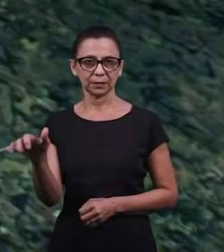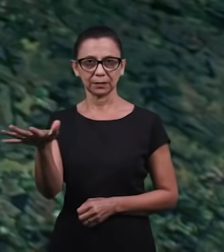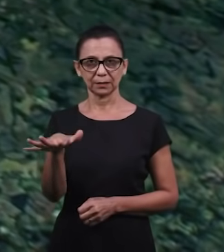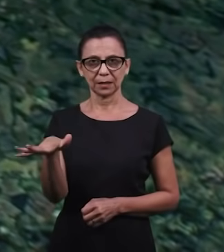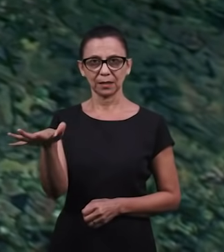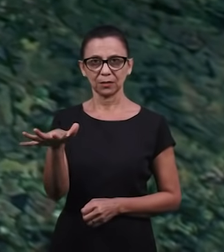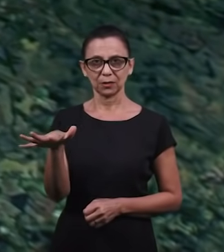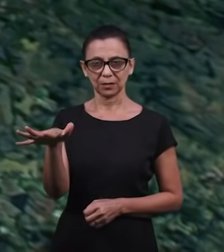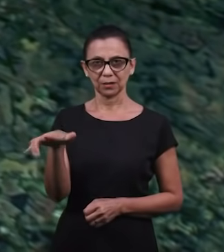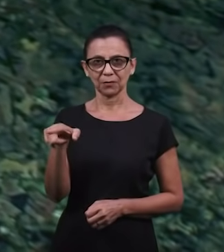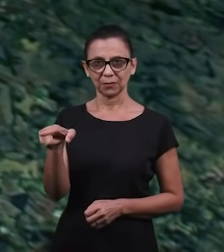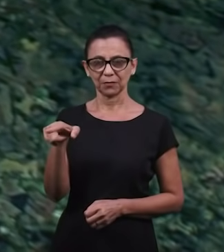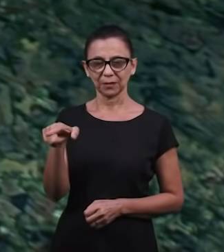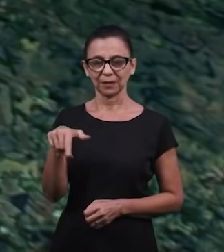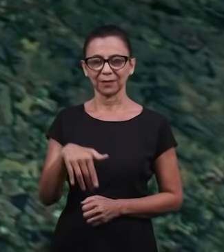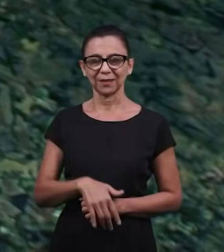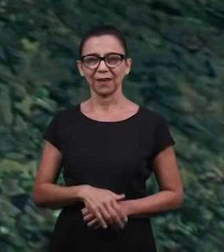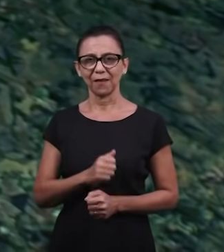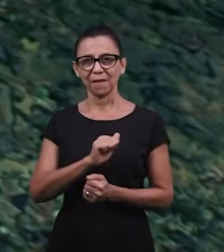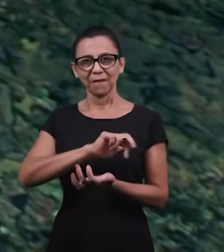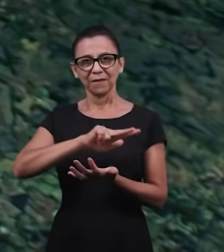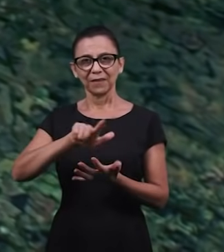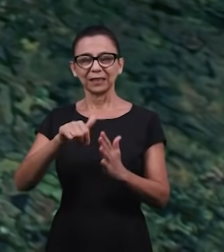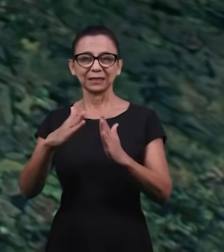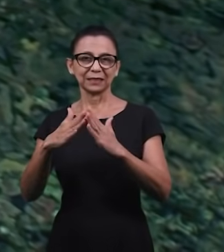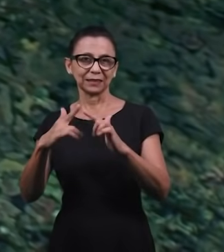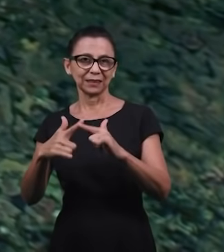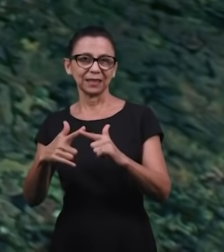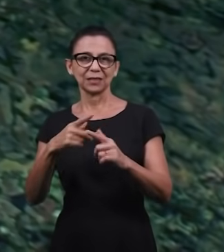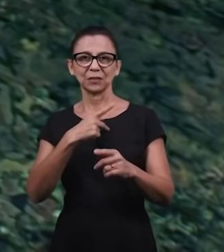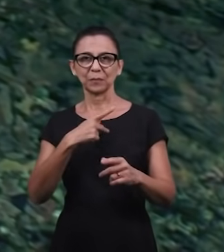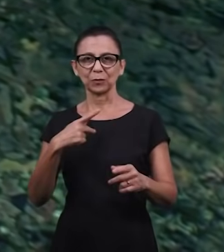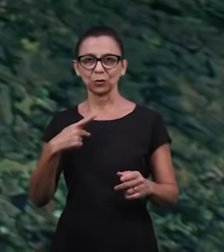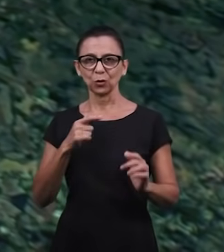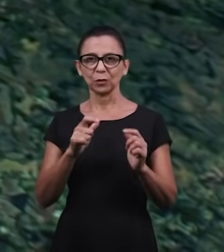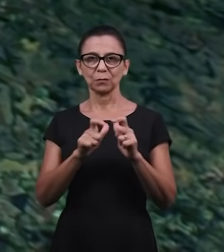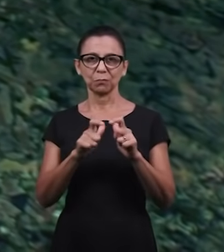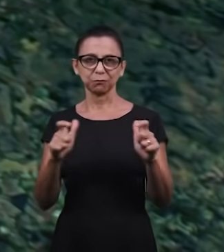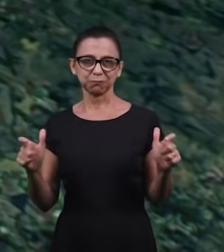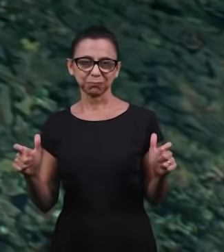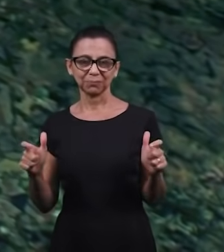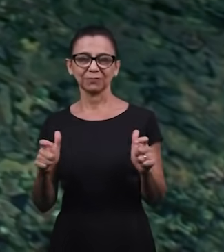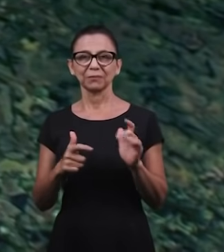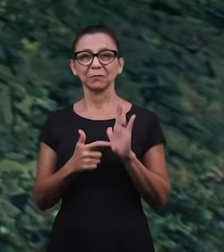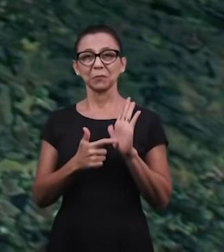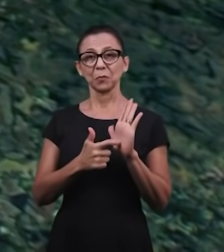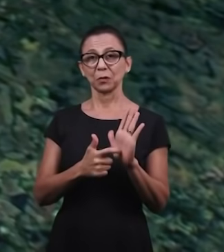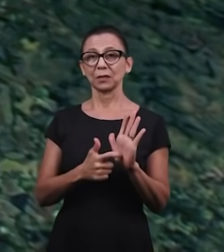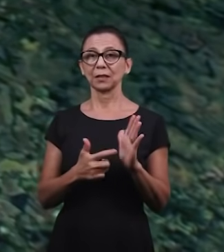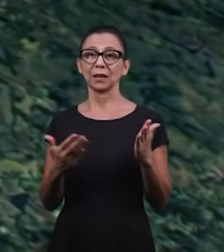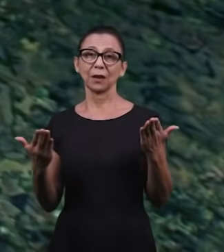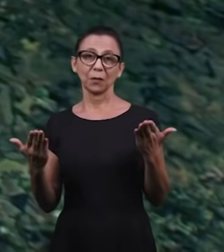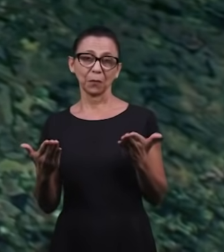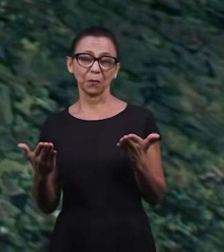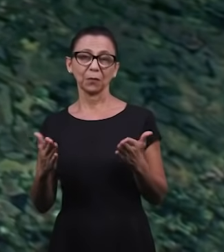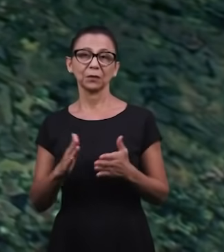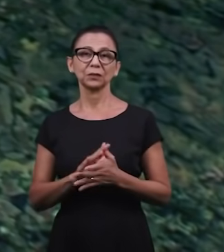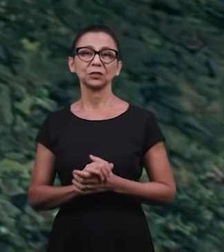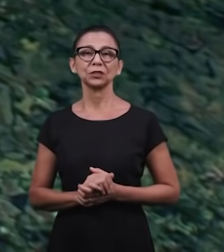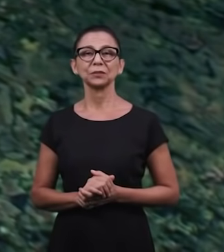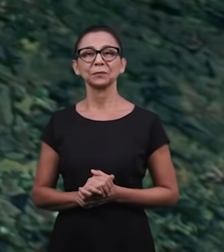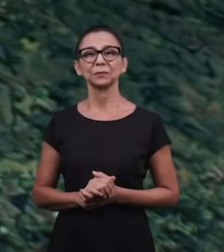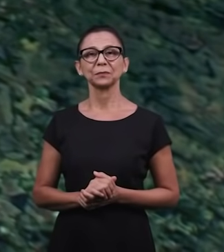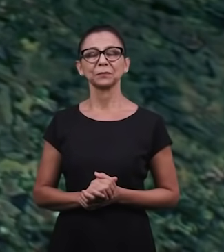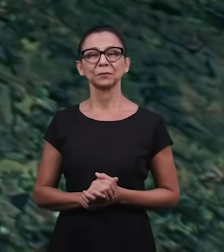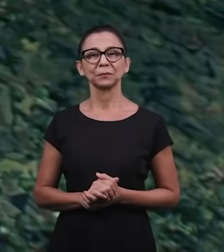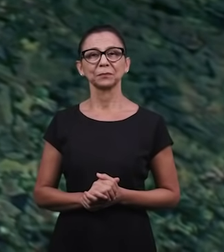da obra nesta cidade de Apucarana, onde tem várias igrejas, vários pastores. E nós vamos apresentar aqui hoje uma parte